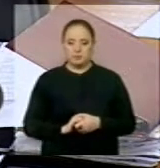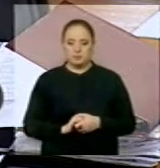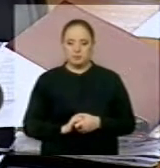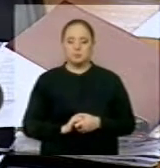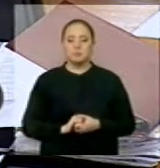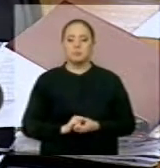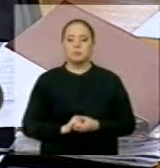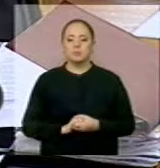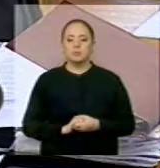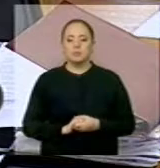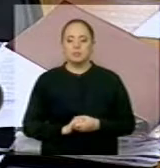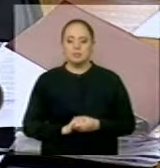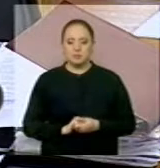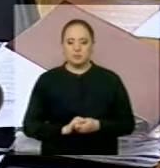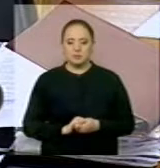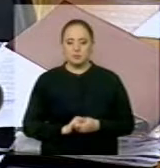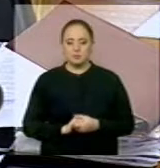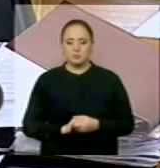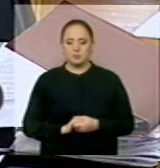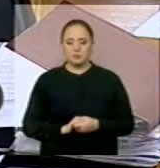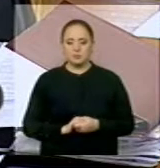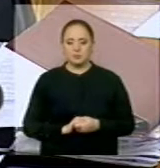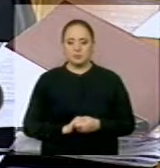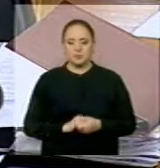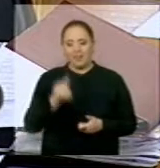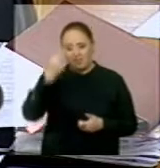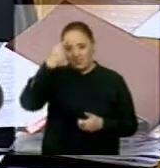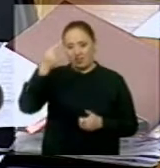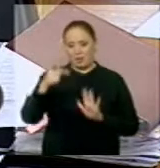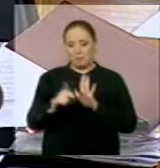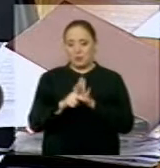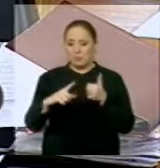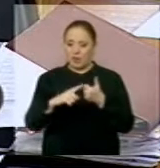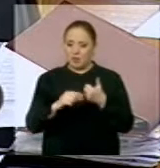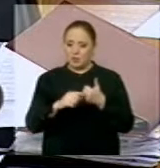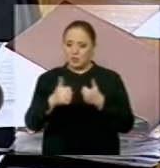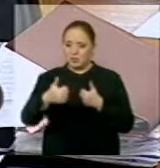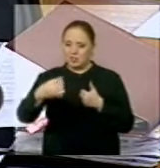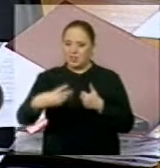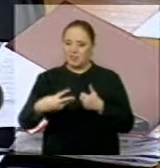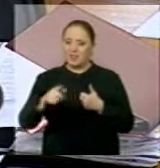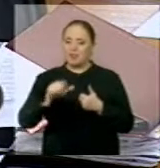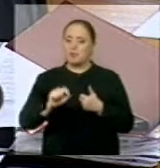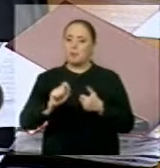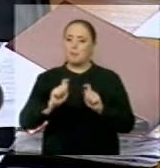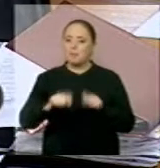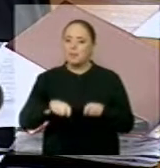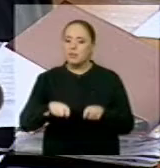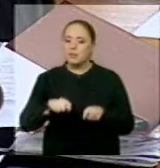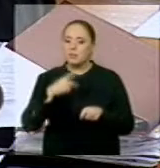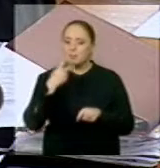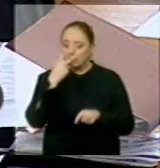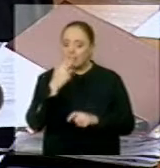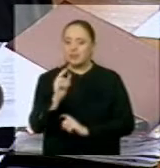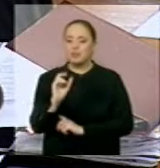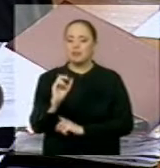que a ideia, a ratio do artigo 13 permitiu, que eu diria aqui, uma inversão